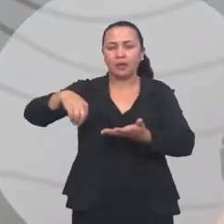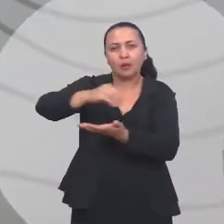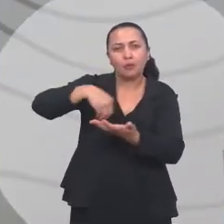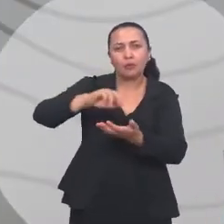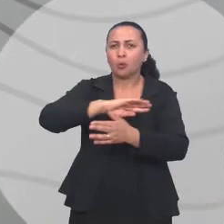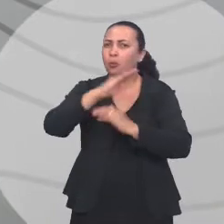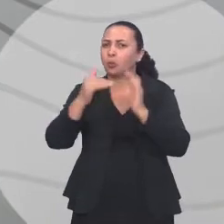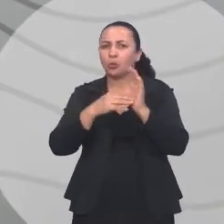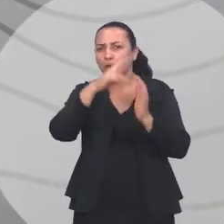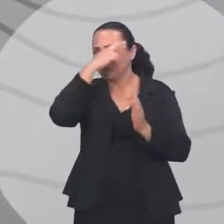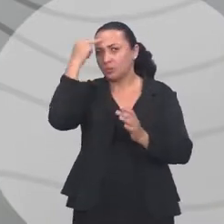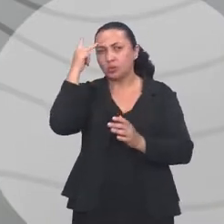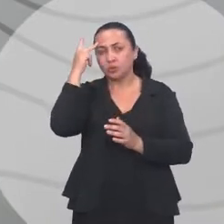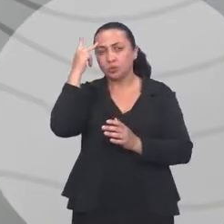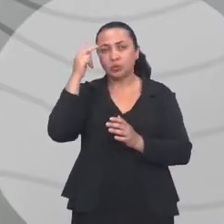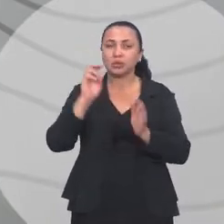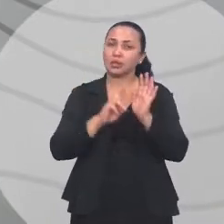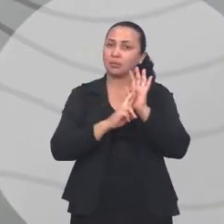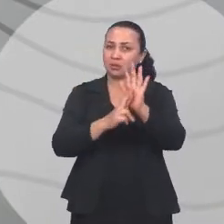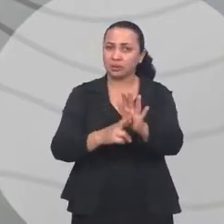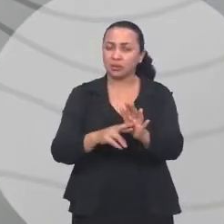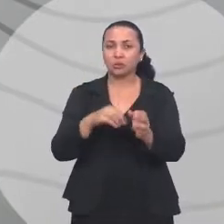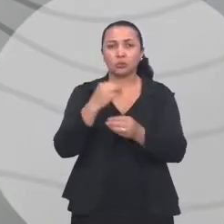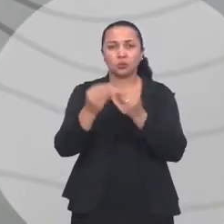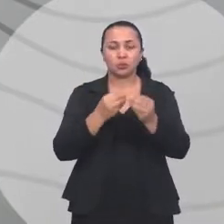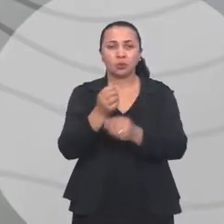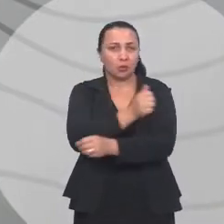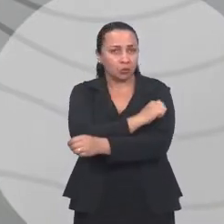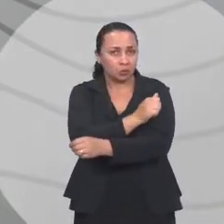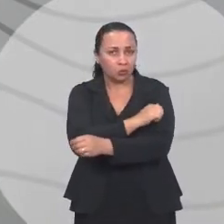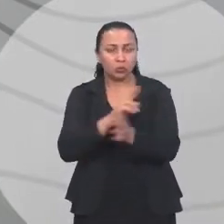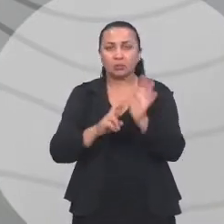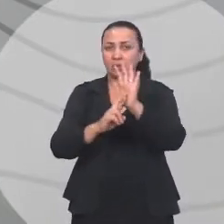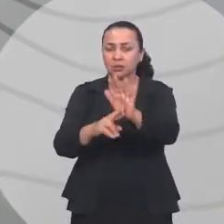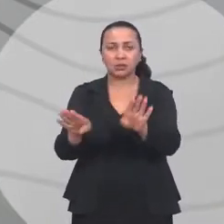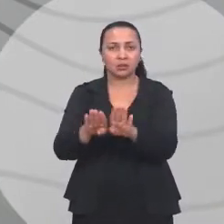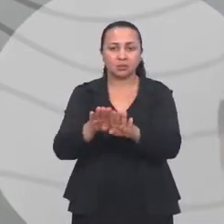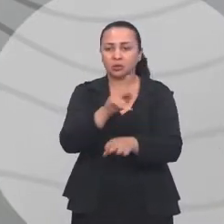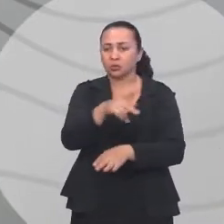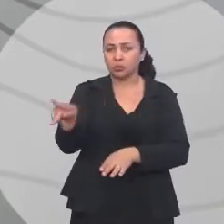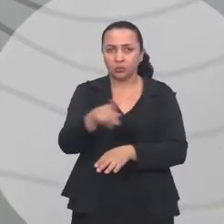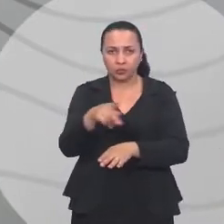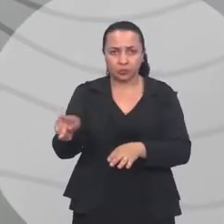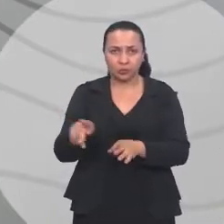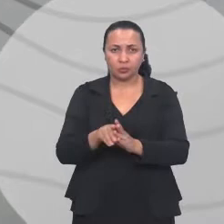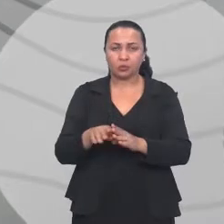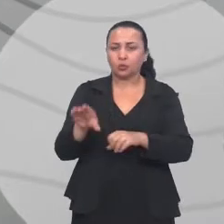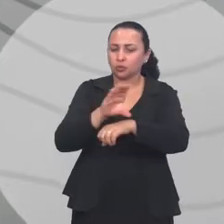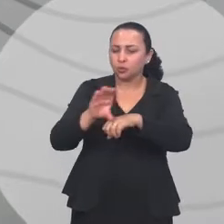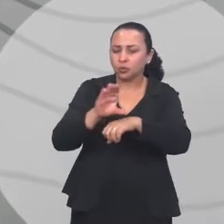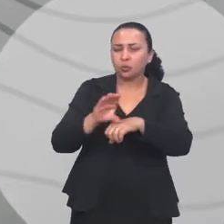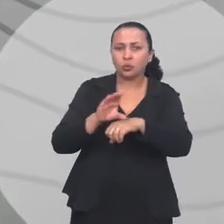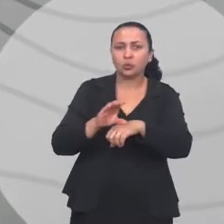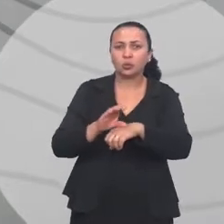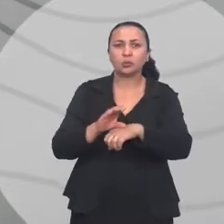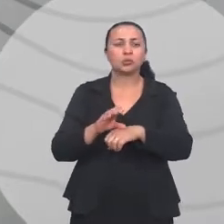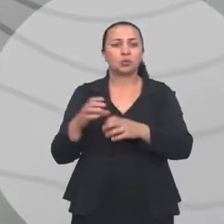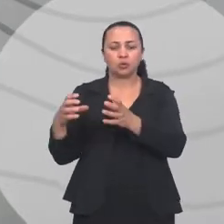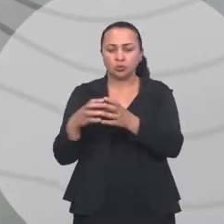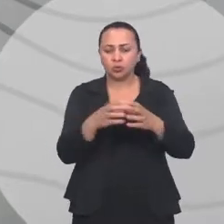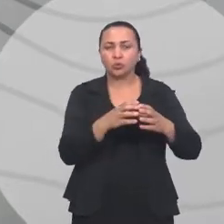envolveu todos esses representantes né tanto representante de senso como representantes de todos os cursos e departamentos da